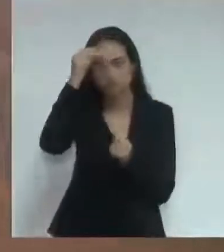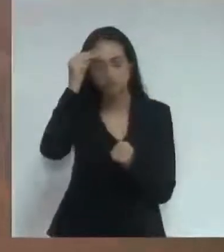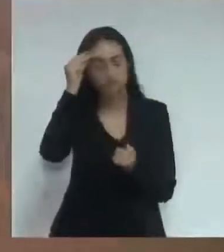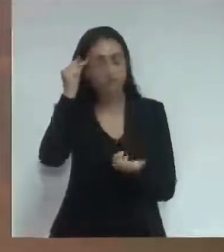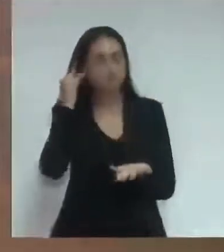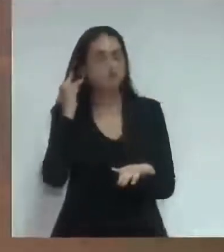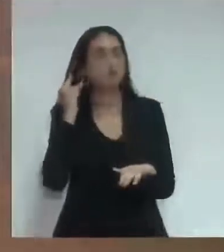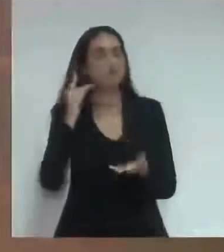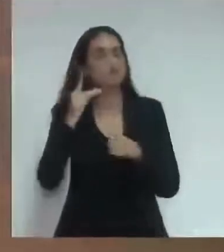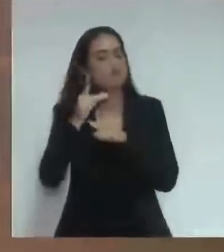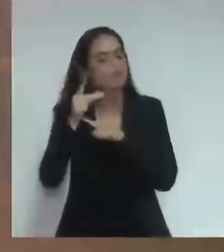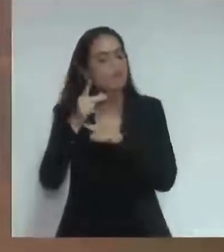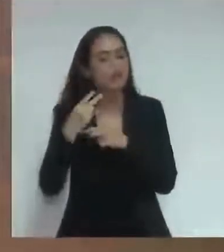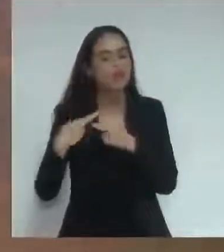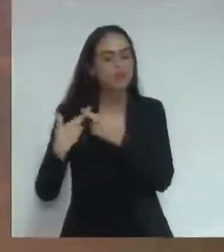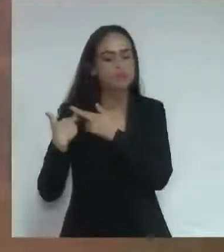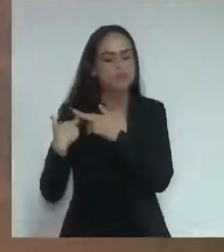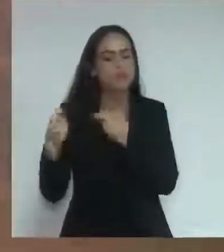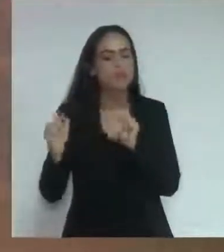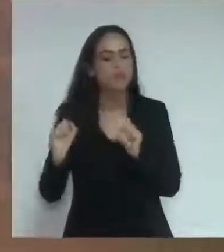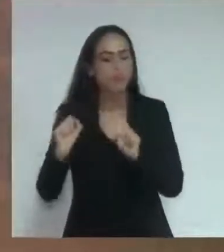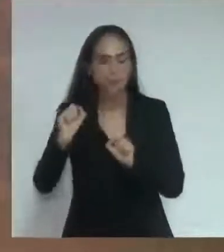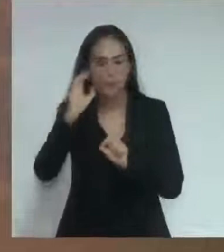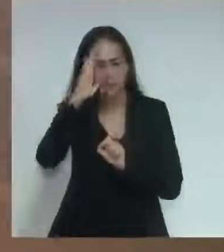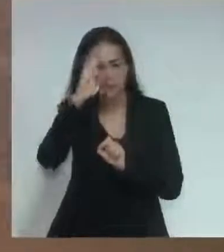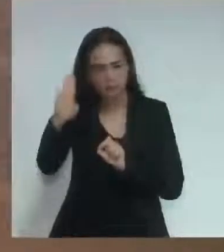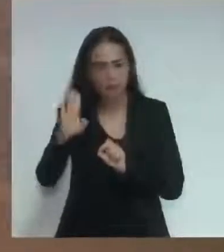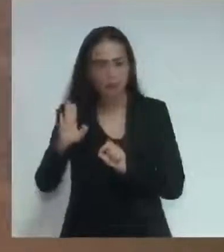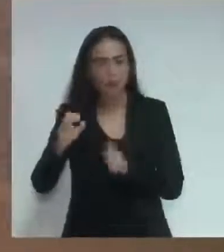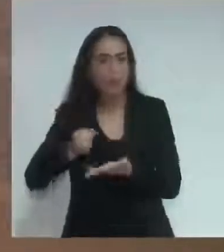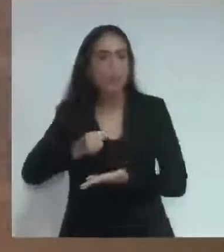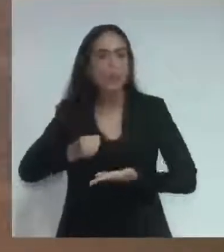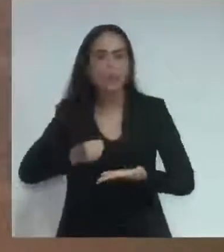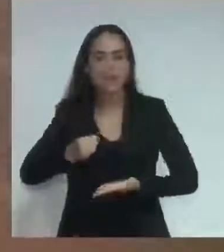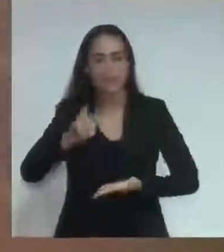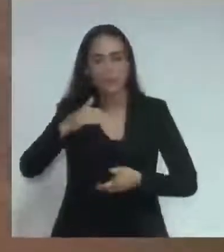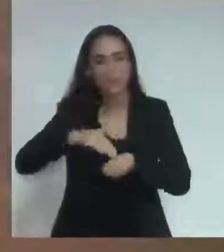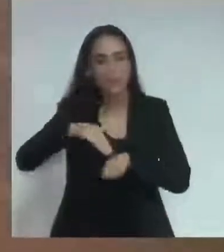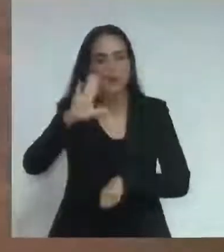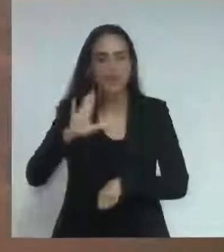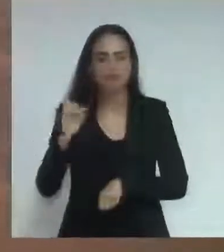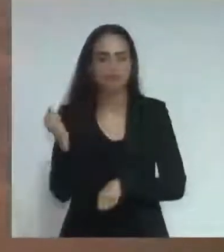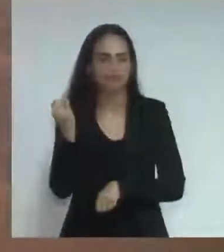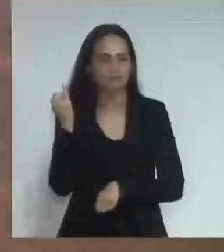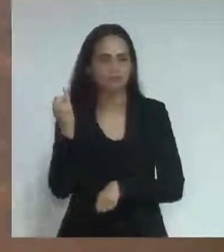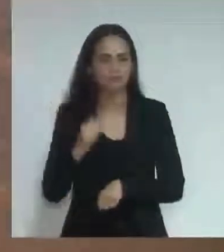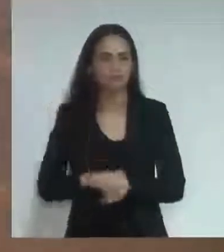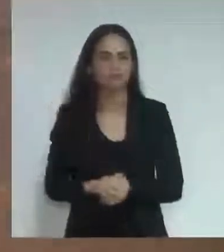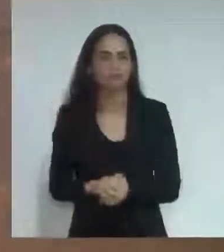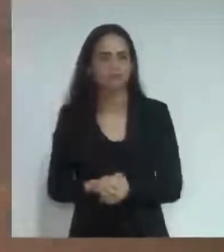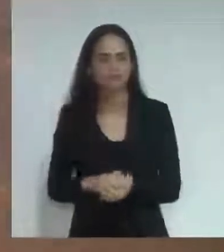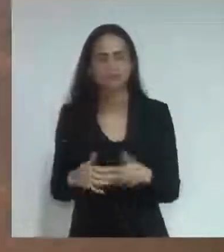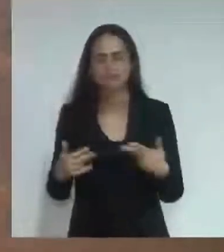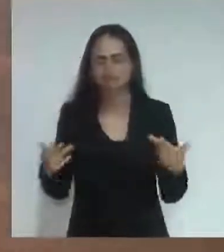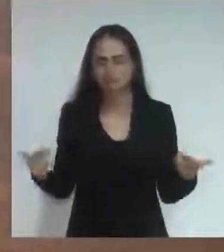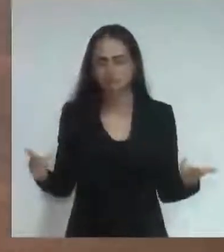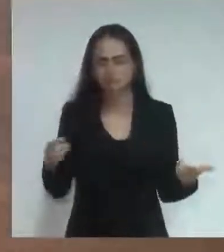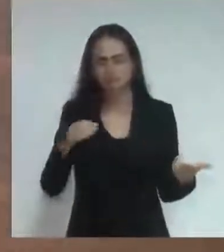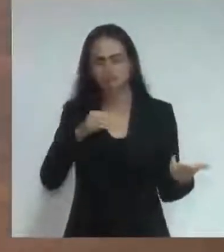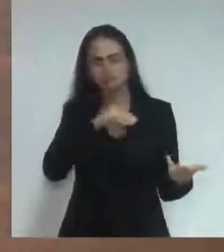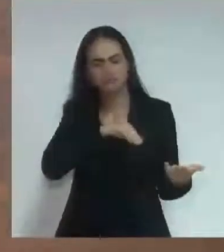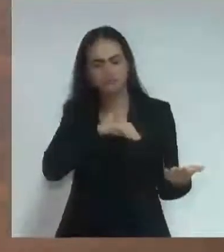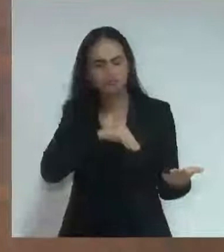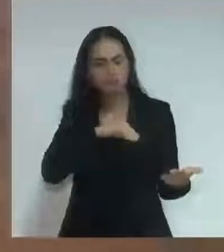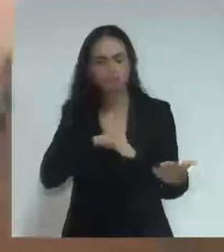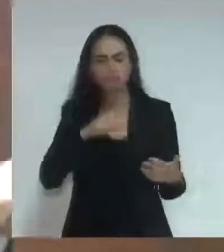dele priorizar outras coisas. Fazer o pagamento dos servidores, não fazer apropriação indébita, não deixar de recolher o